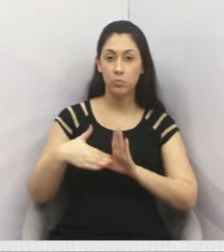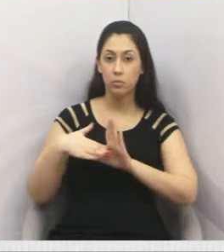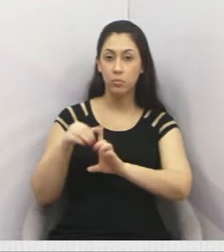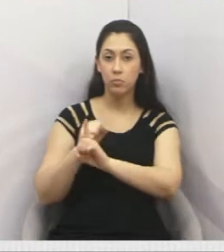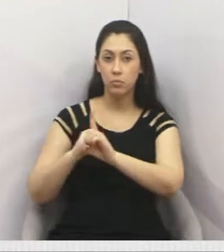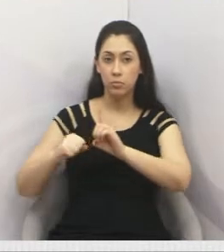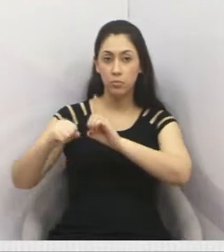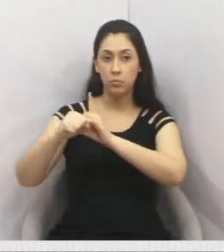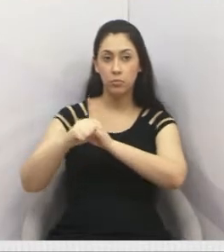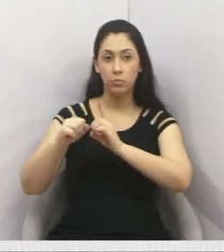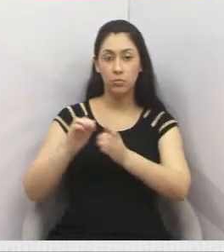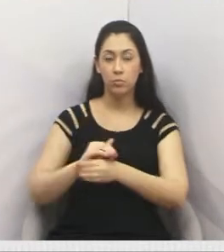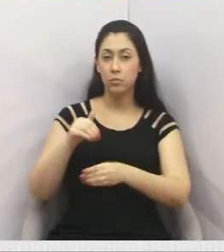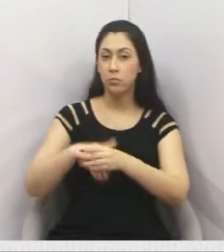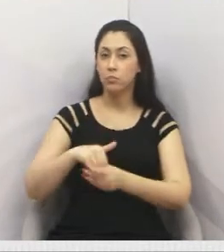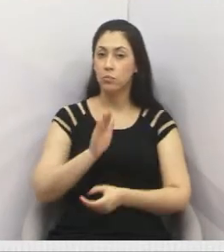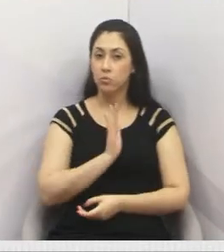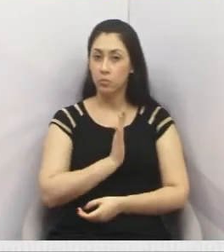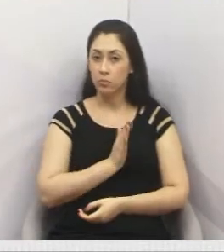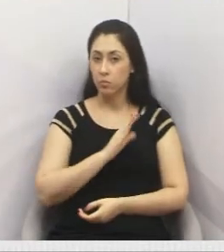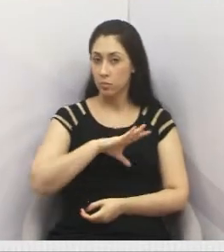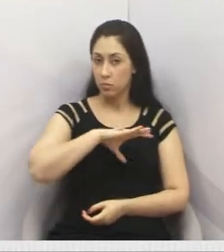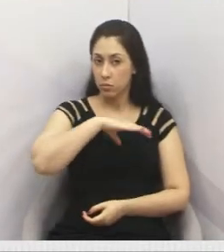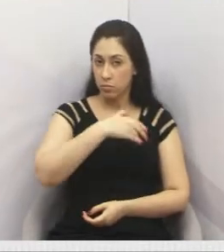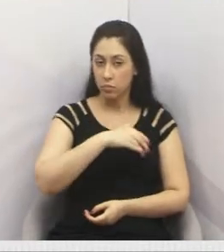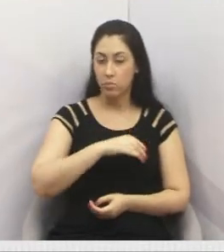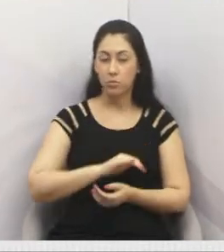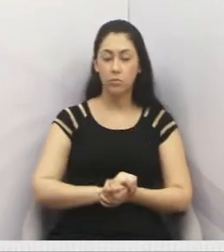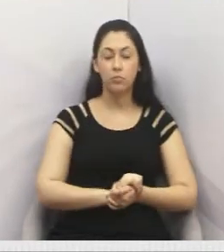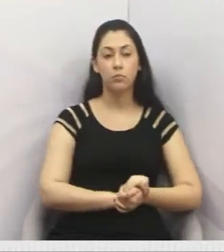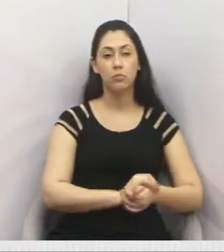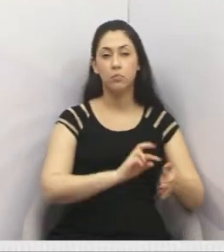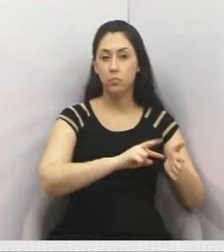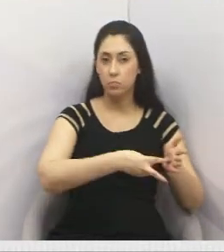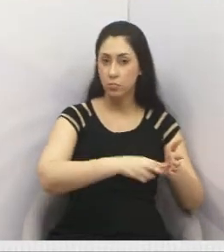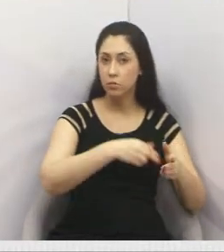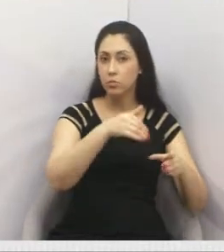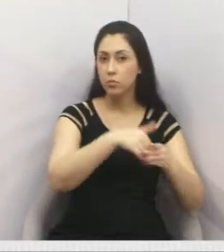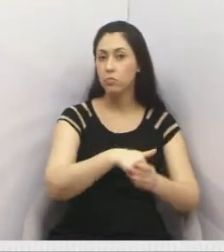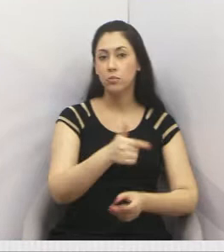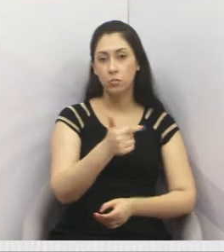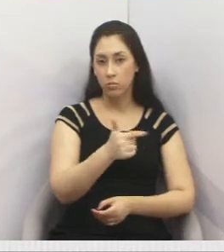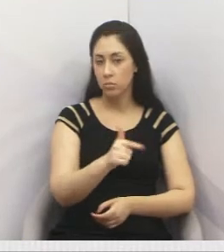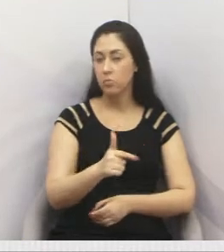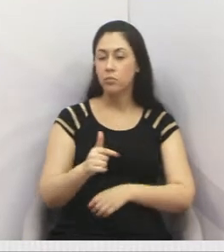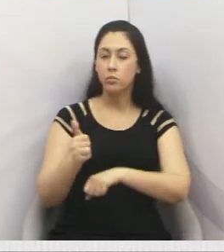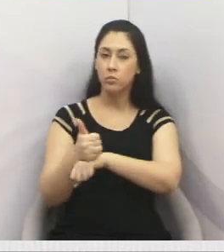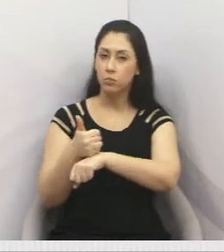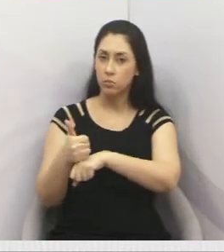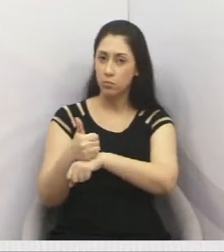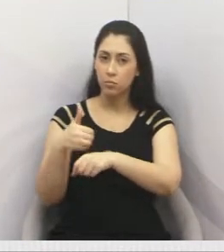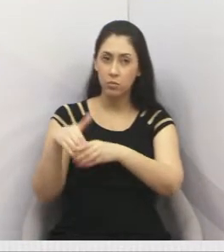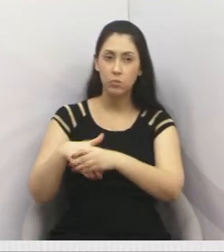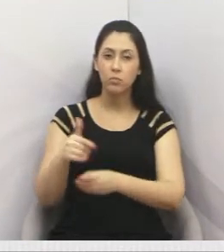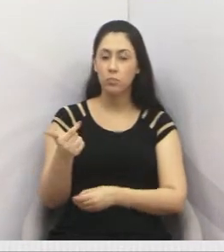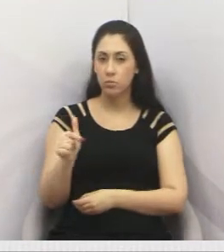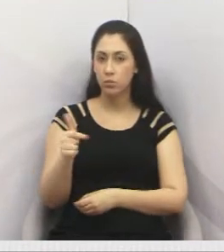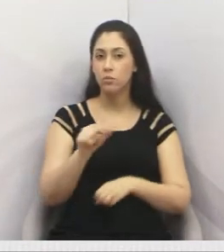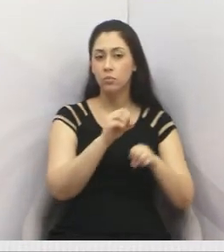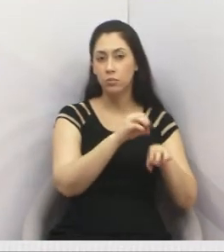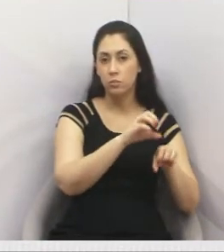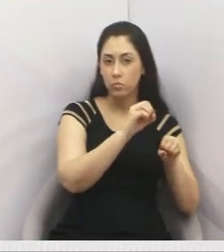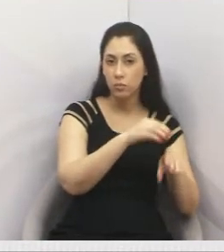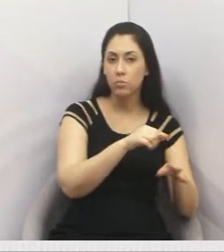Movimentos populares, Quilombo Coração Valente, entidade de classe sindical em branco, empresas ou entidades profissionais em branco,